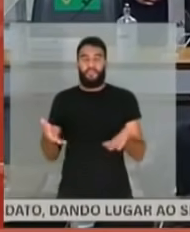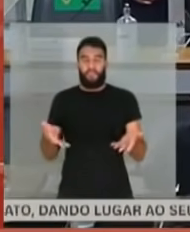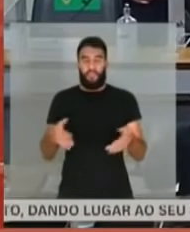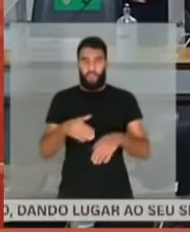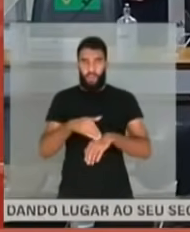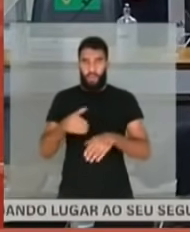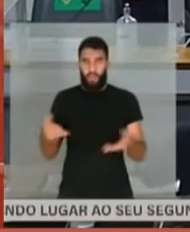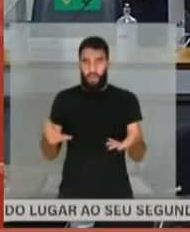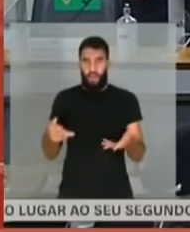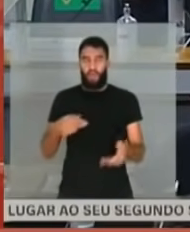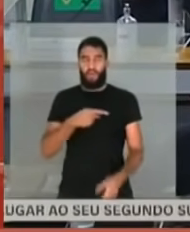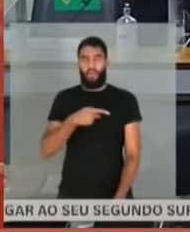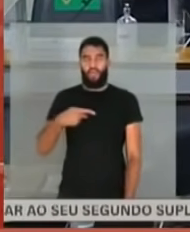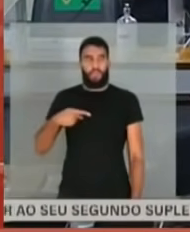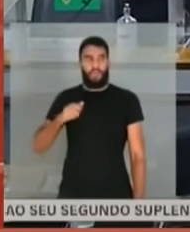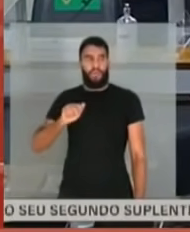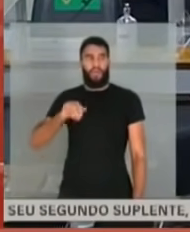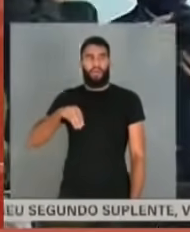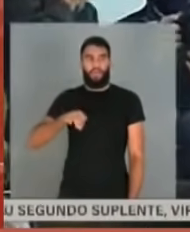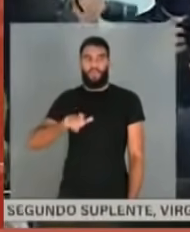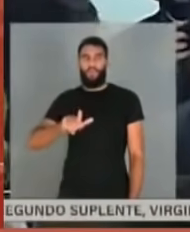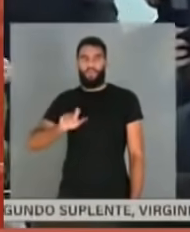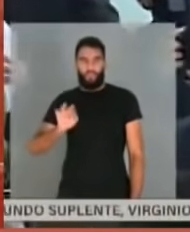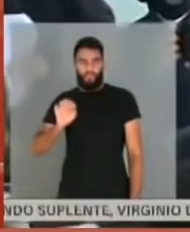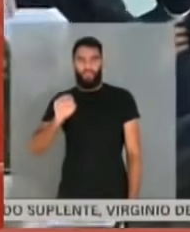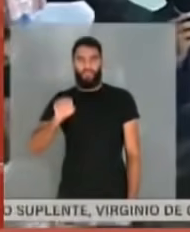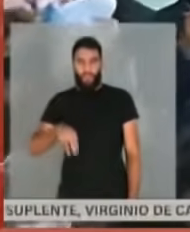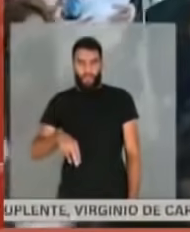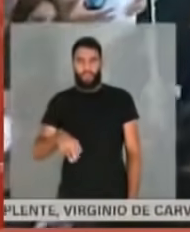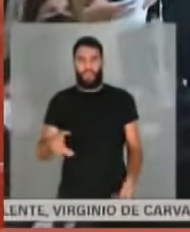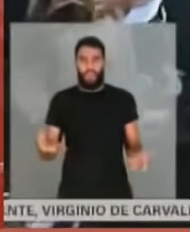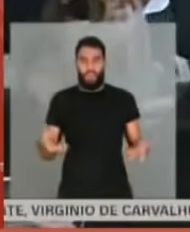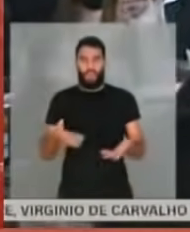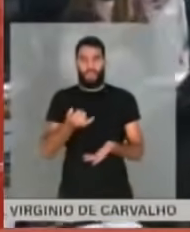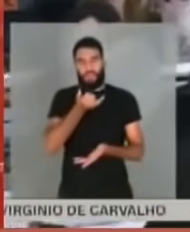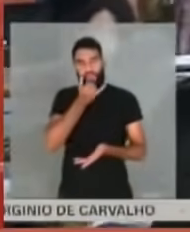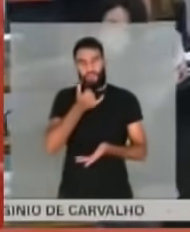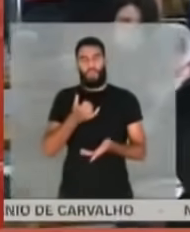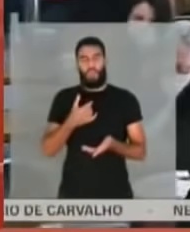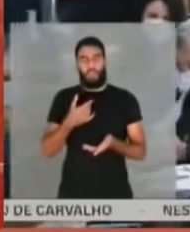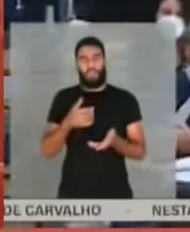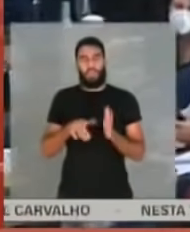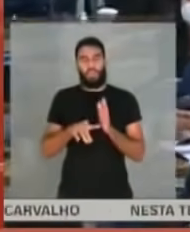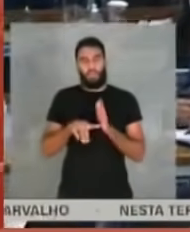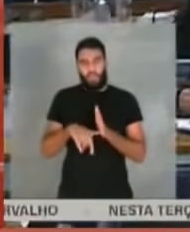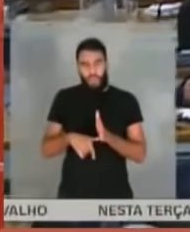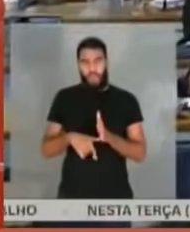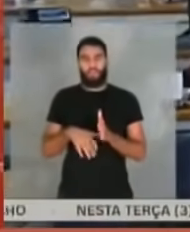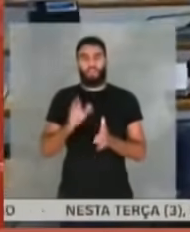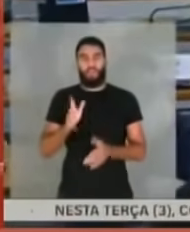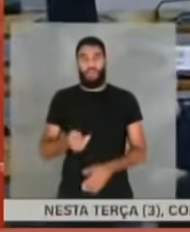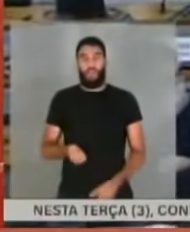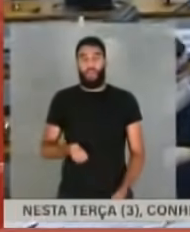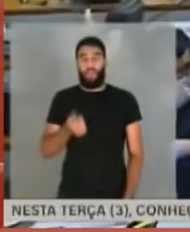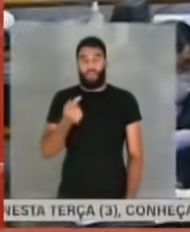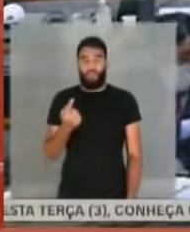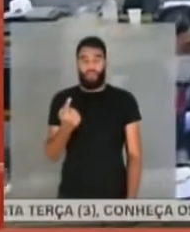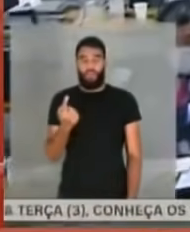das guaritas em Belo Horizonte, né? E de repente ele vira um representante de uma